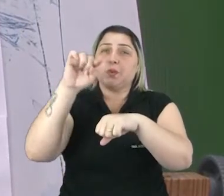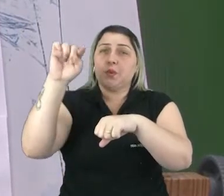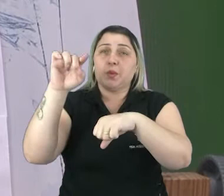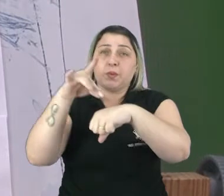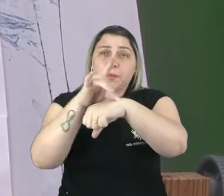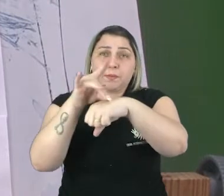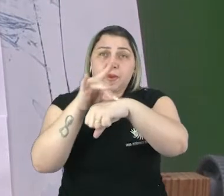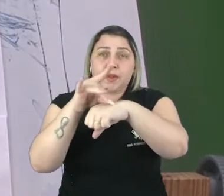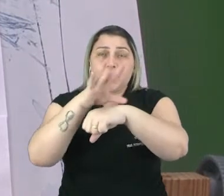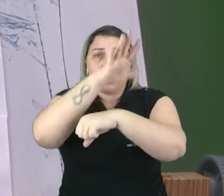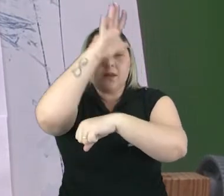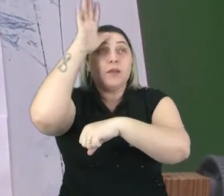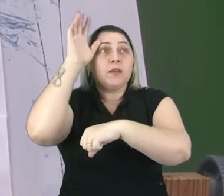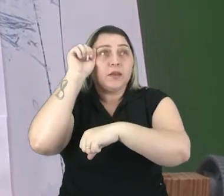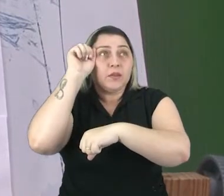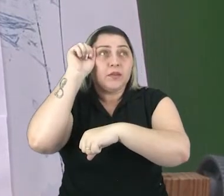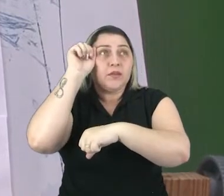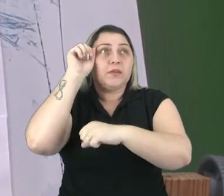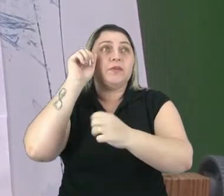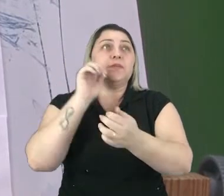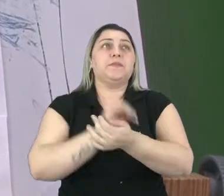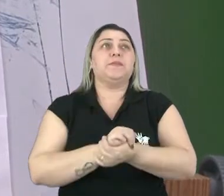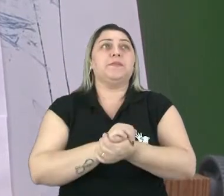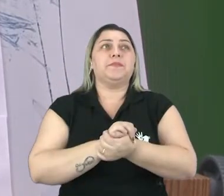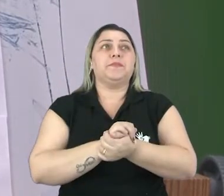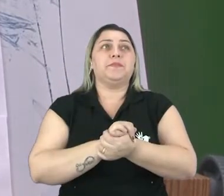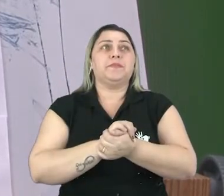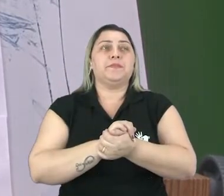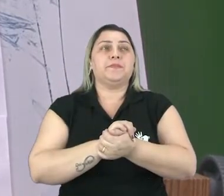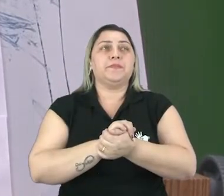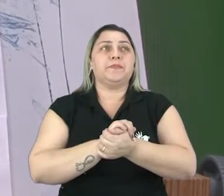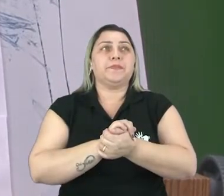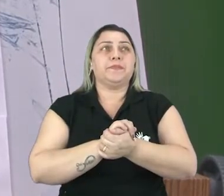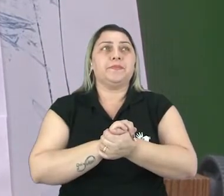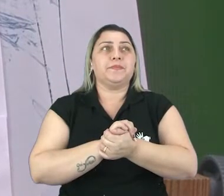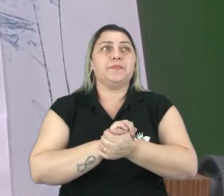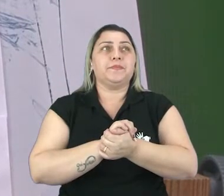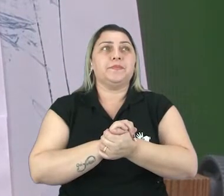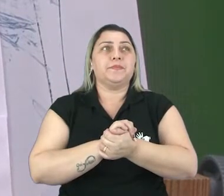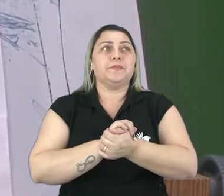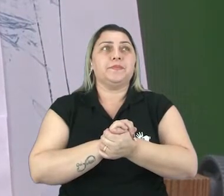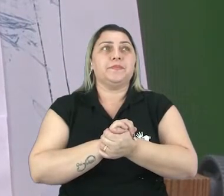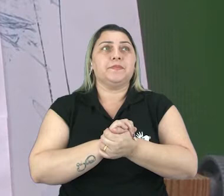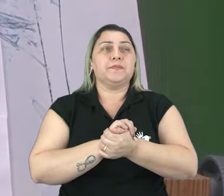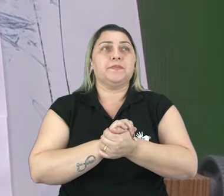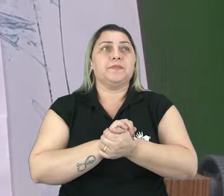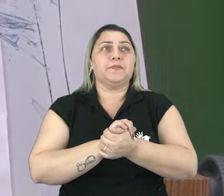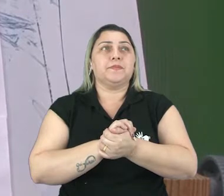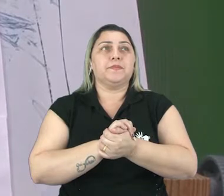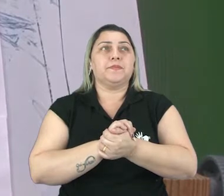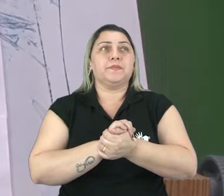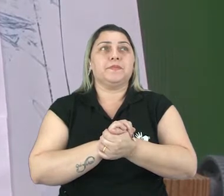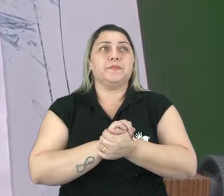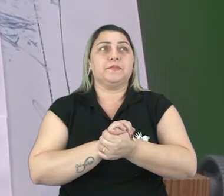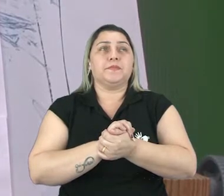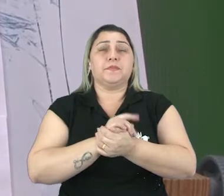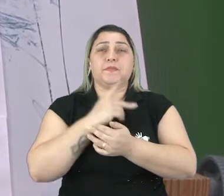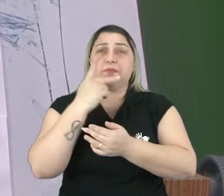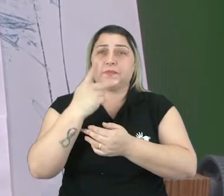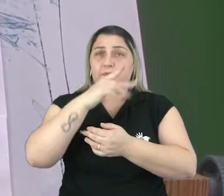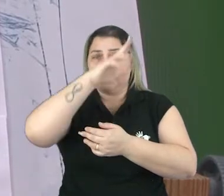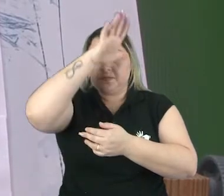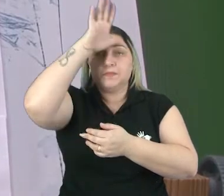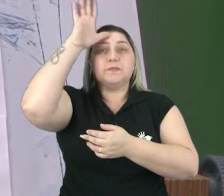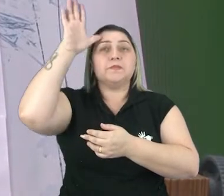Legal. Não é Amazônia, tá? Amazônia Legal é tudo isso aqui que a gente se refere quando fala da Amazônia,